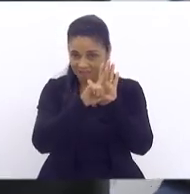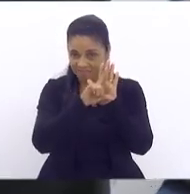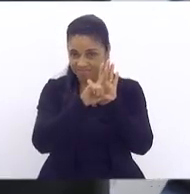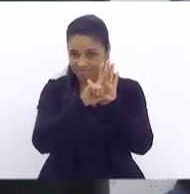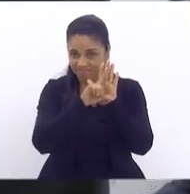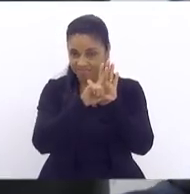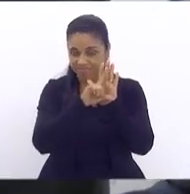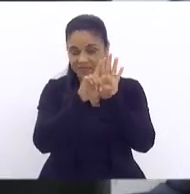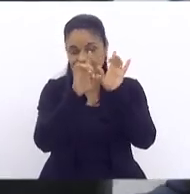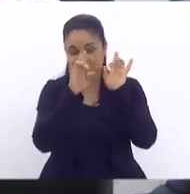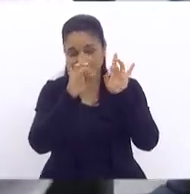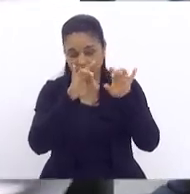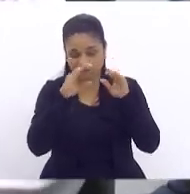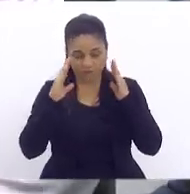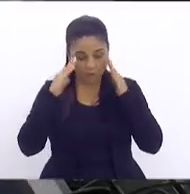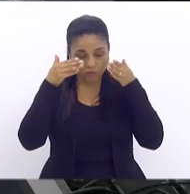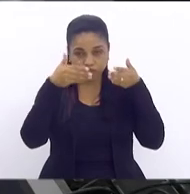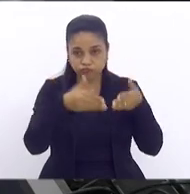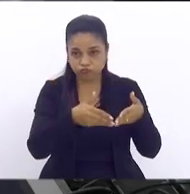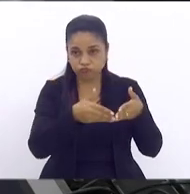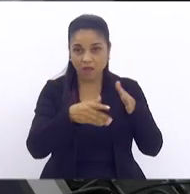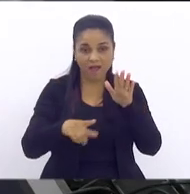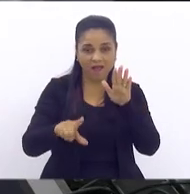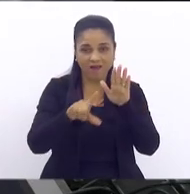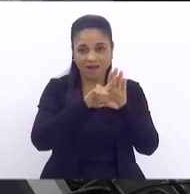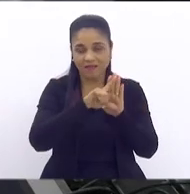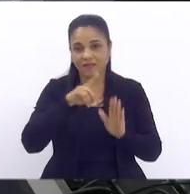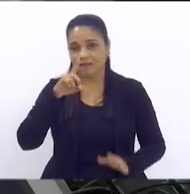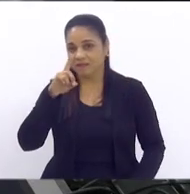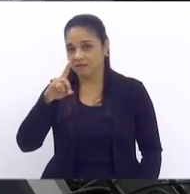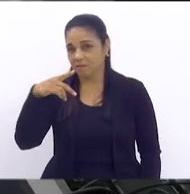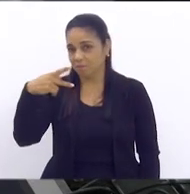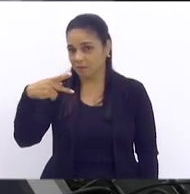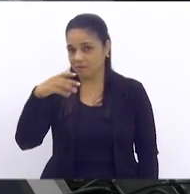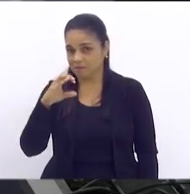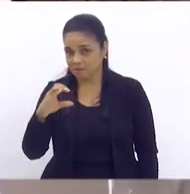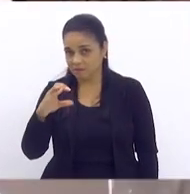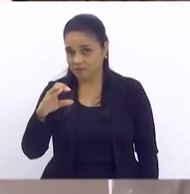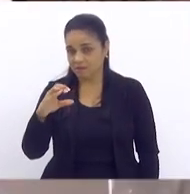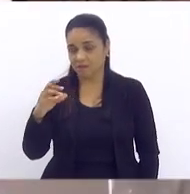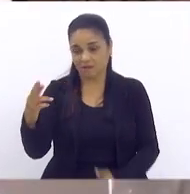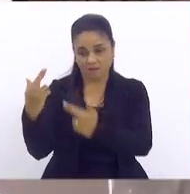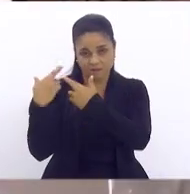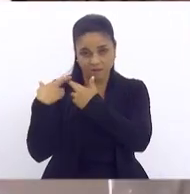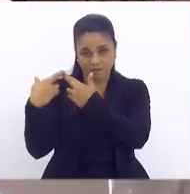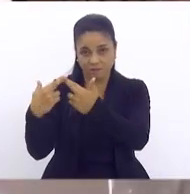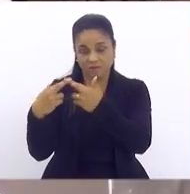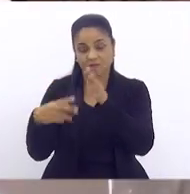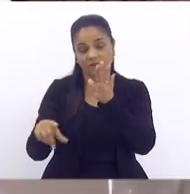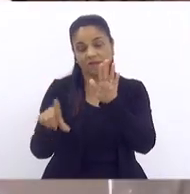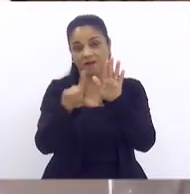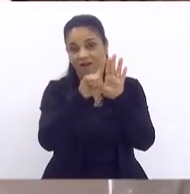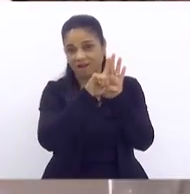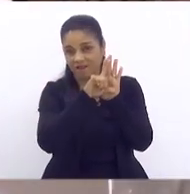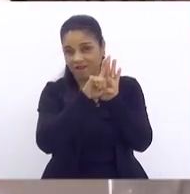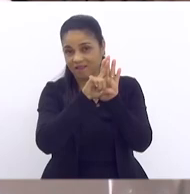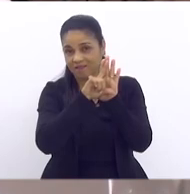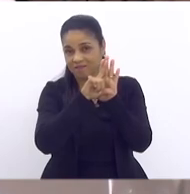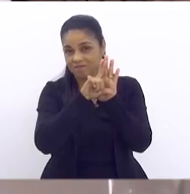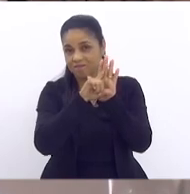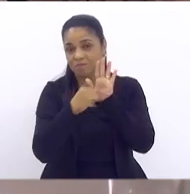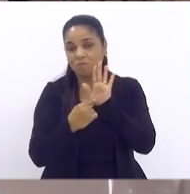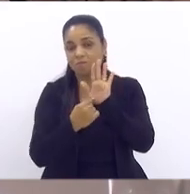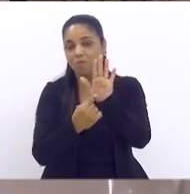a legislação específica, né? Até aqui a própria DPC, que é responsável por ela, essa legislação estabelece